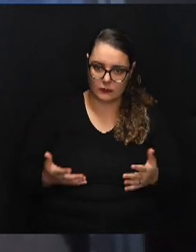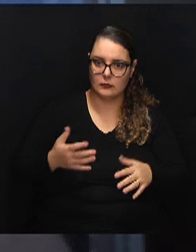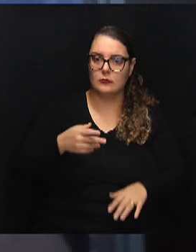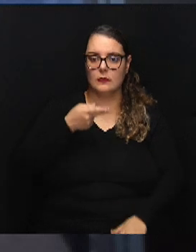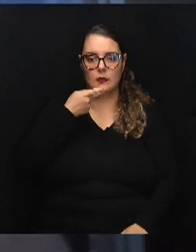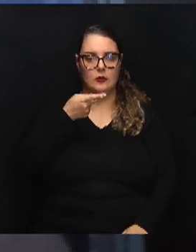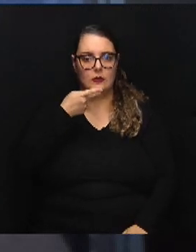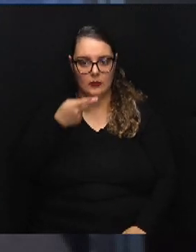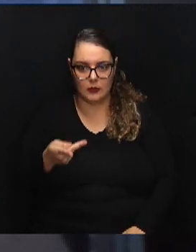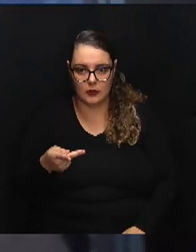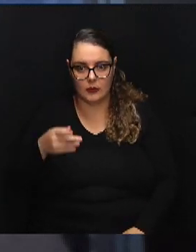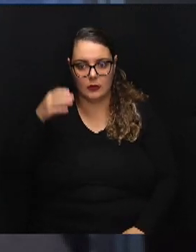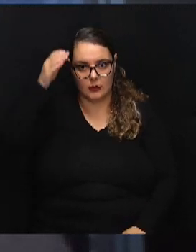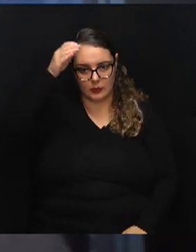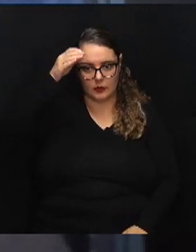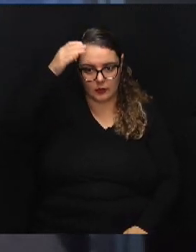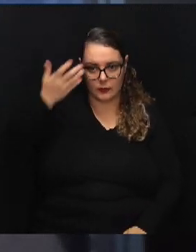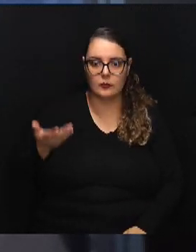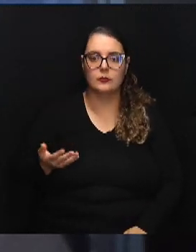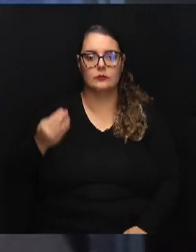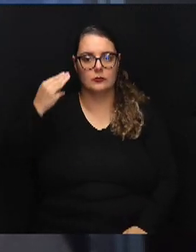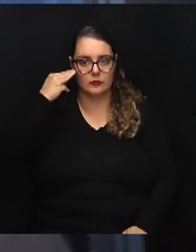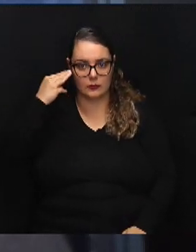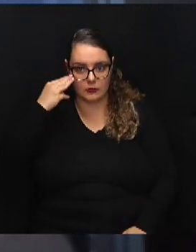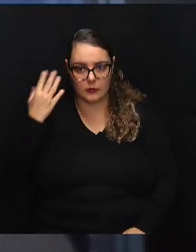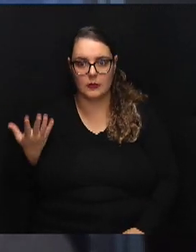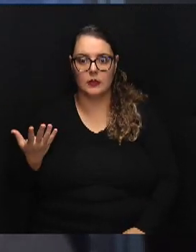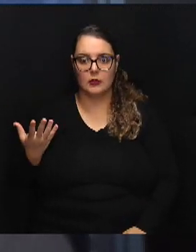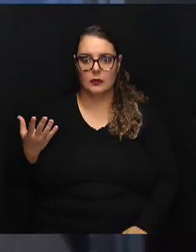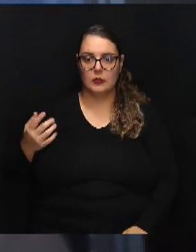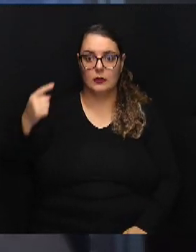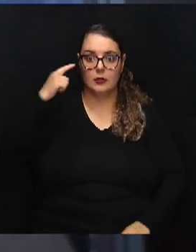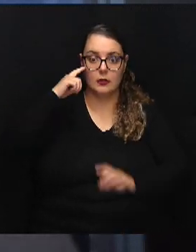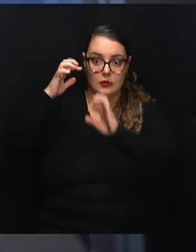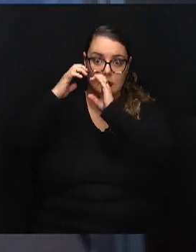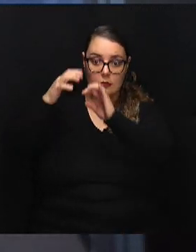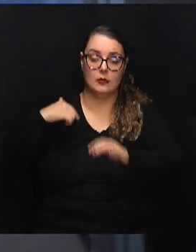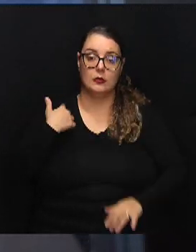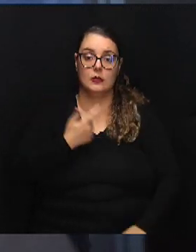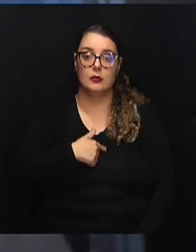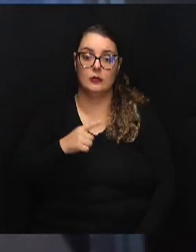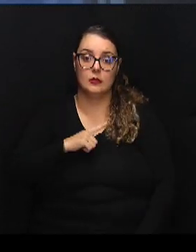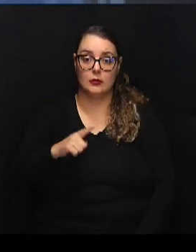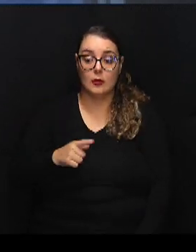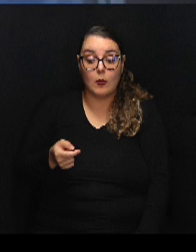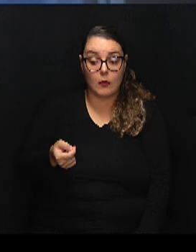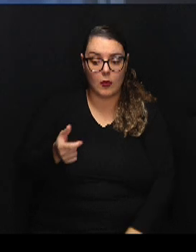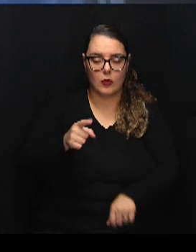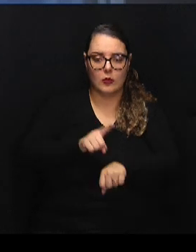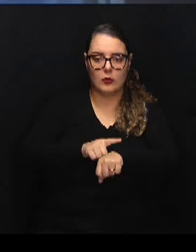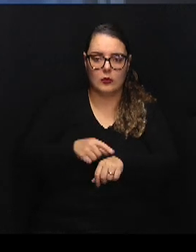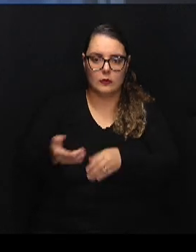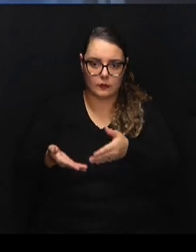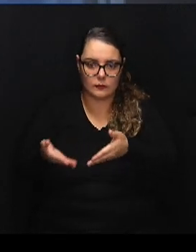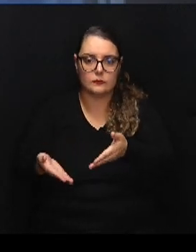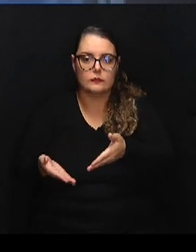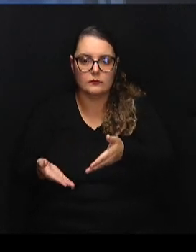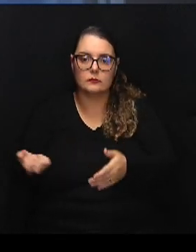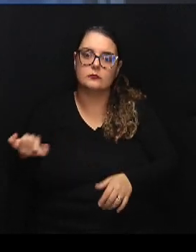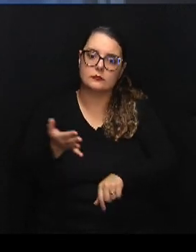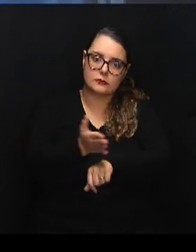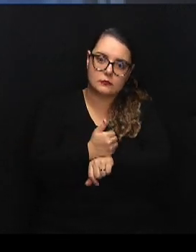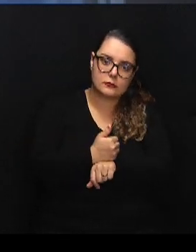fala, seja cognitiva, né? Mental, de pensamento, e aí a gente tem pouco tempo para tratar, né? O quanto